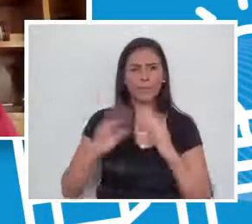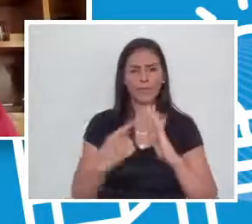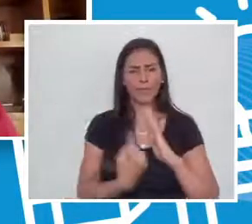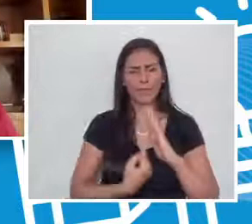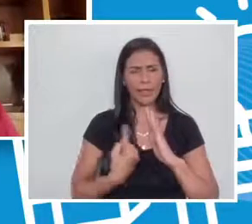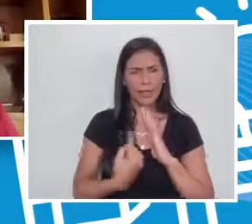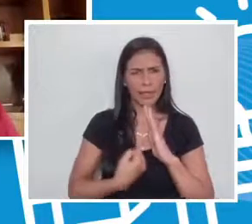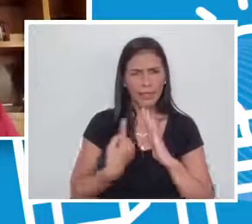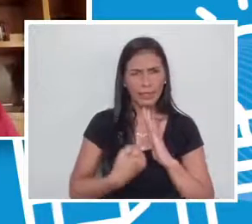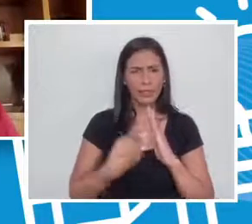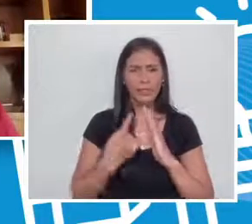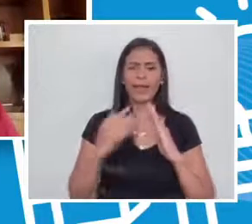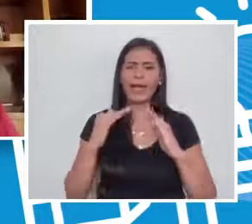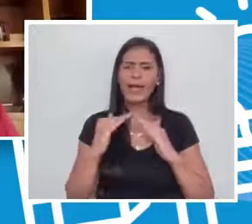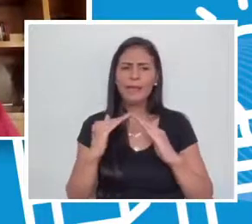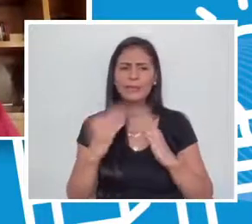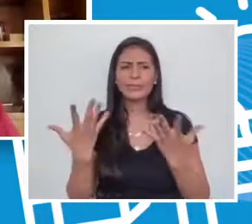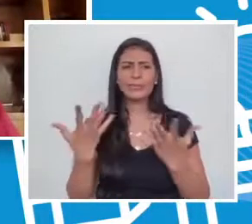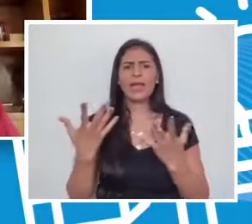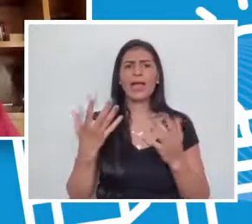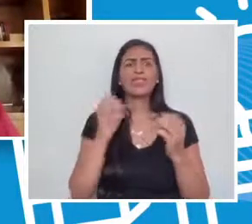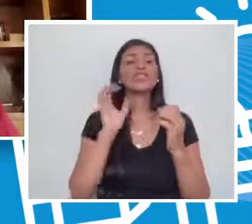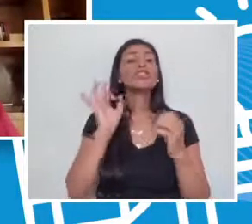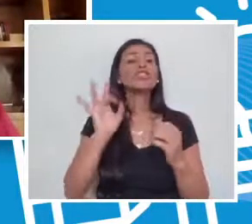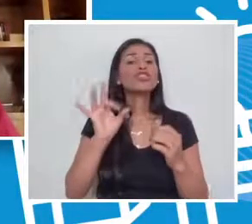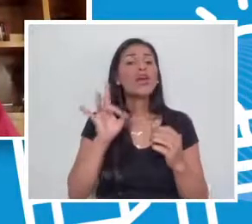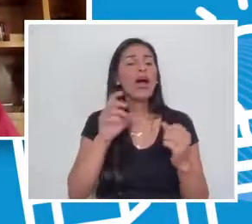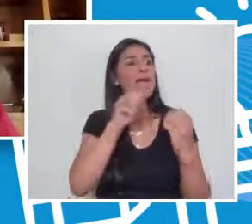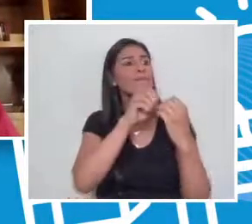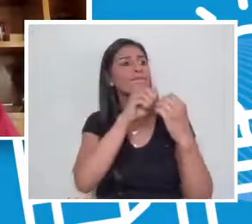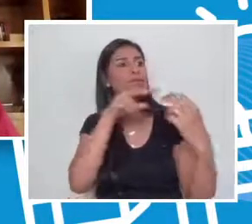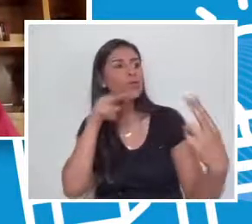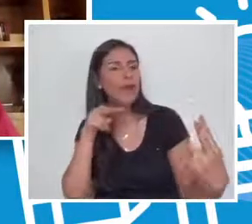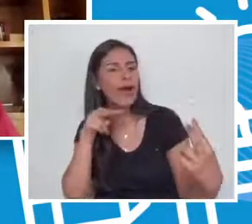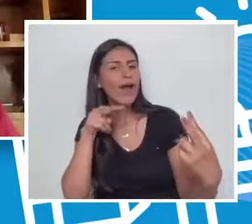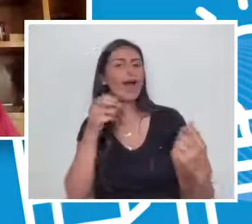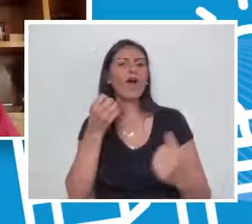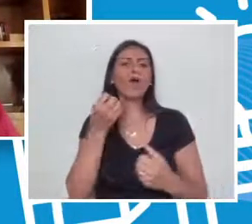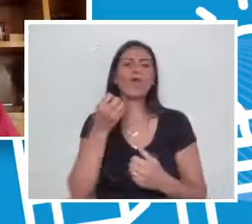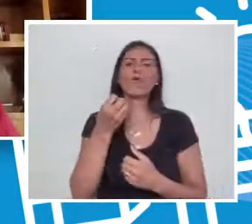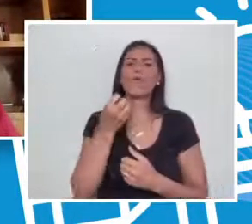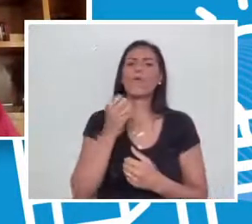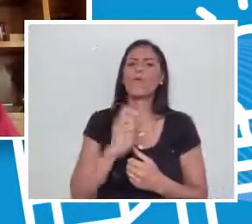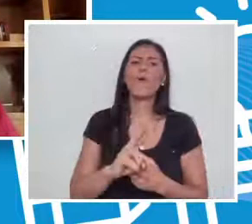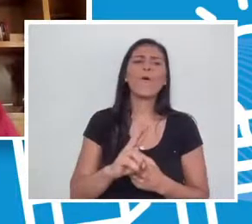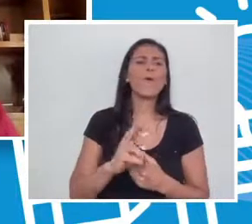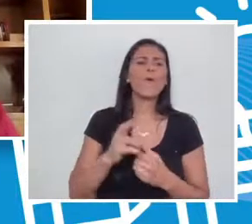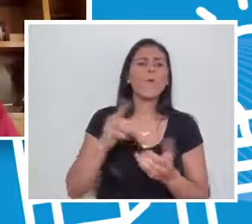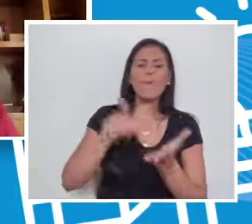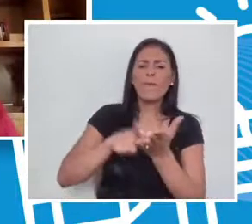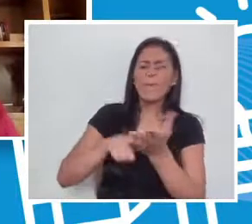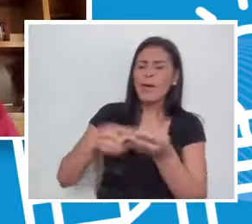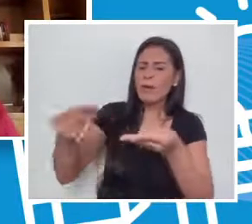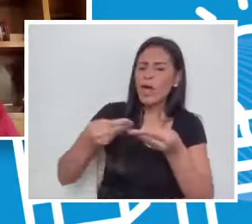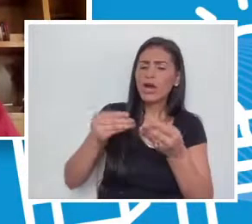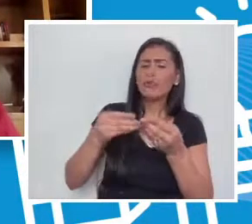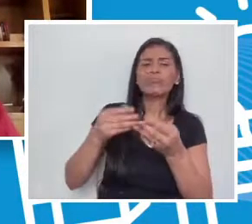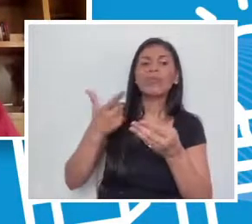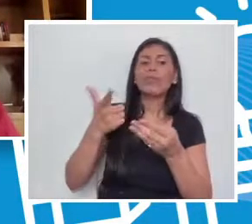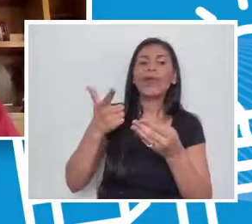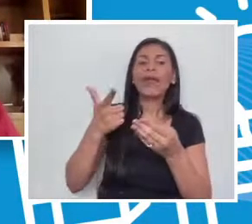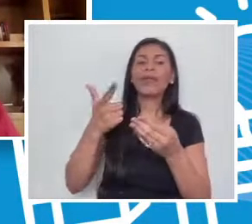de contato virtual ou contato estritamente por material impresso, tal,